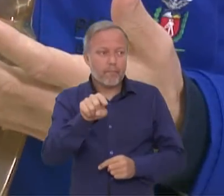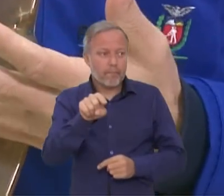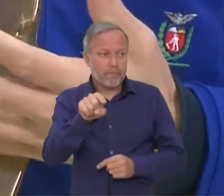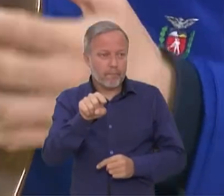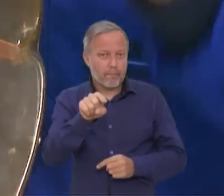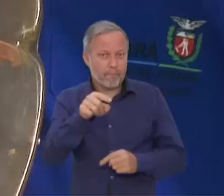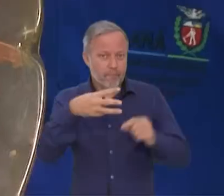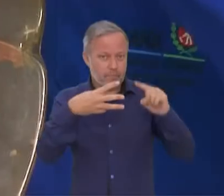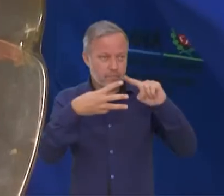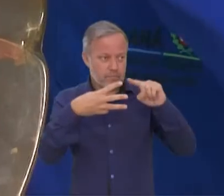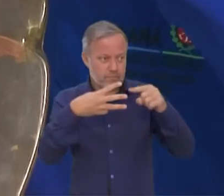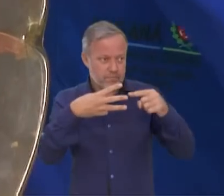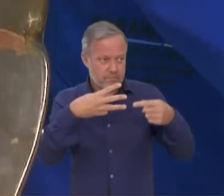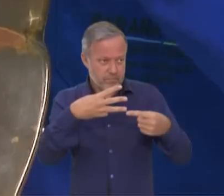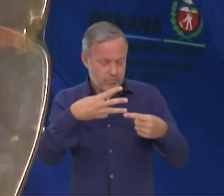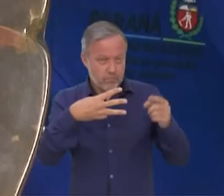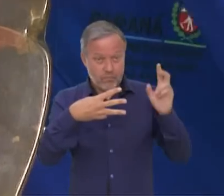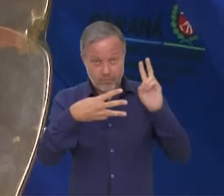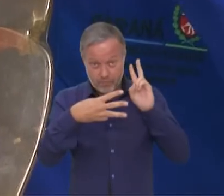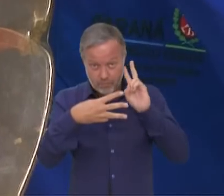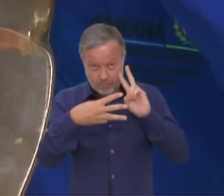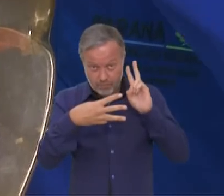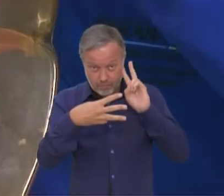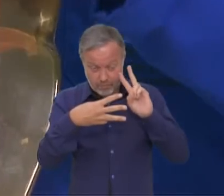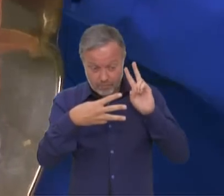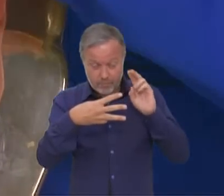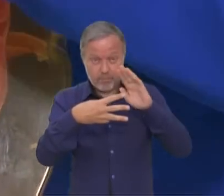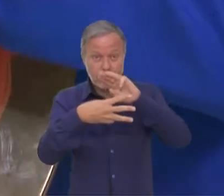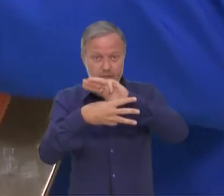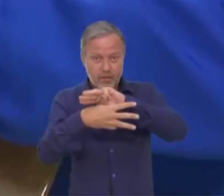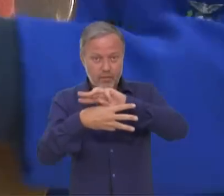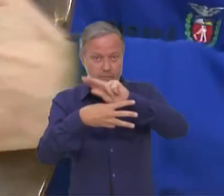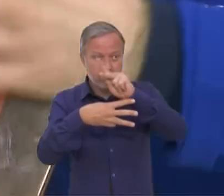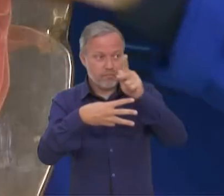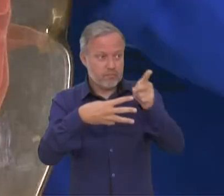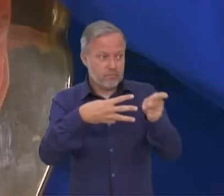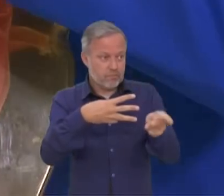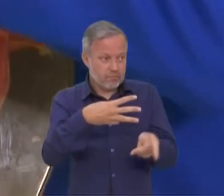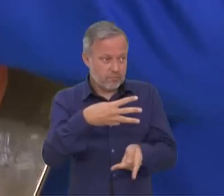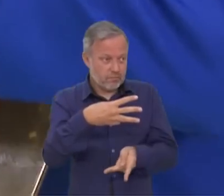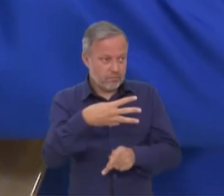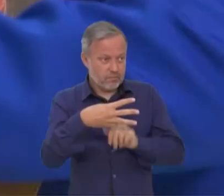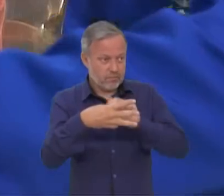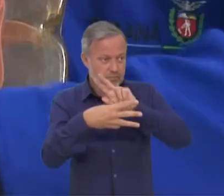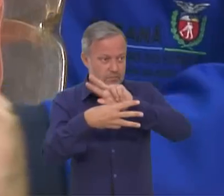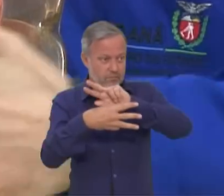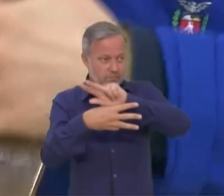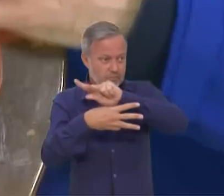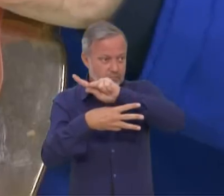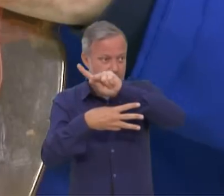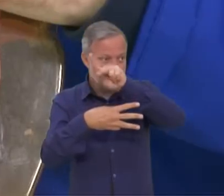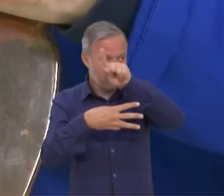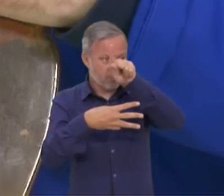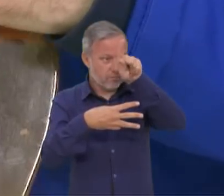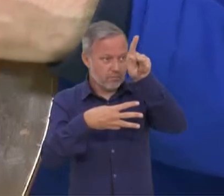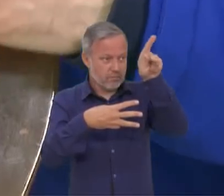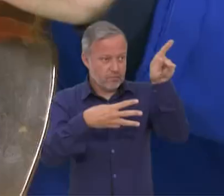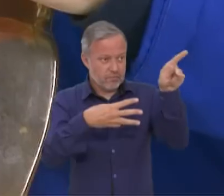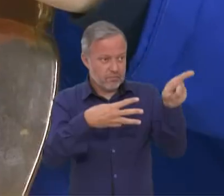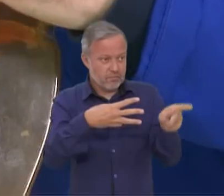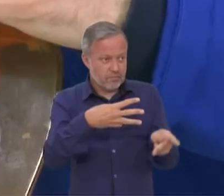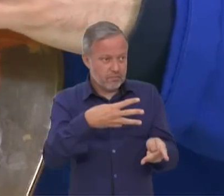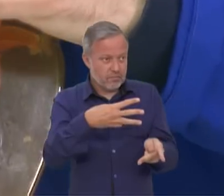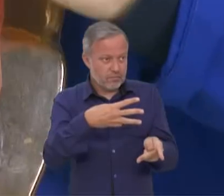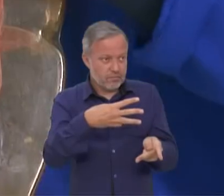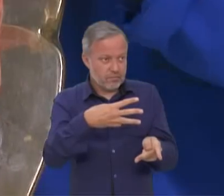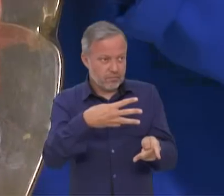essas três partes. Então lembra que a gente viu membrana plasmática? Membrana plasmática é essa parte mais externa,